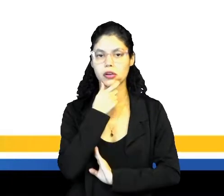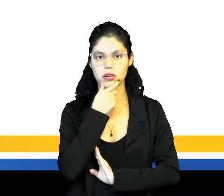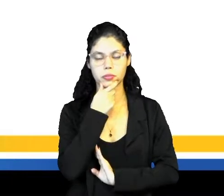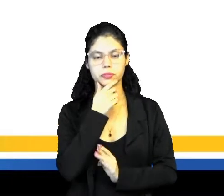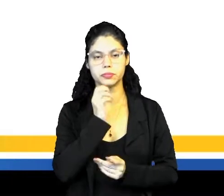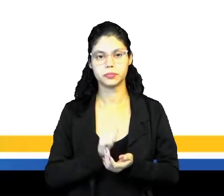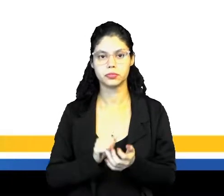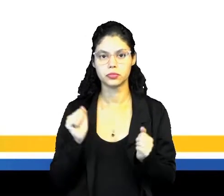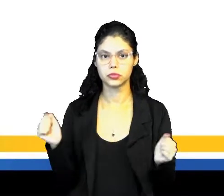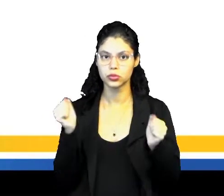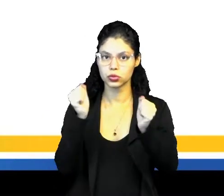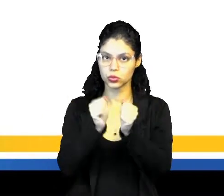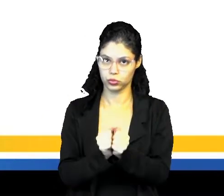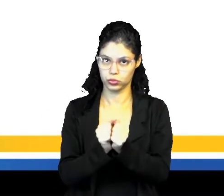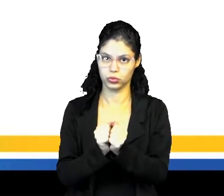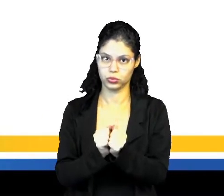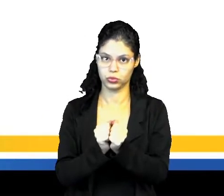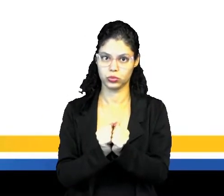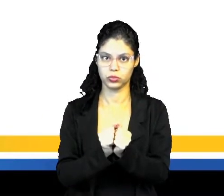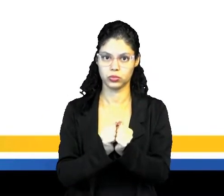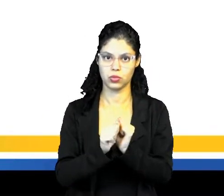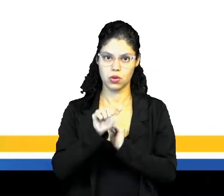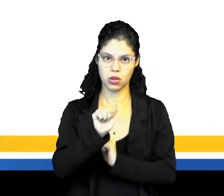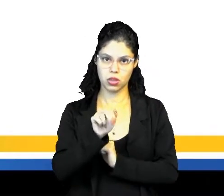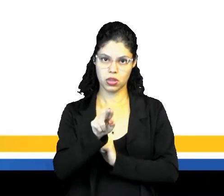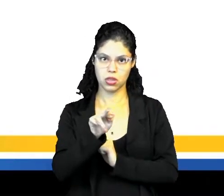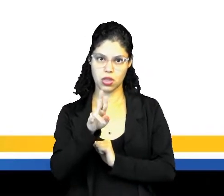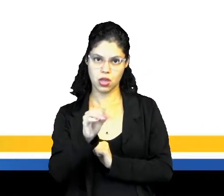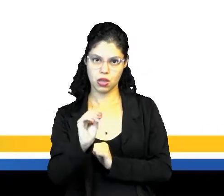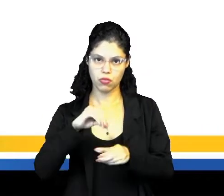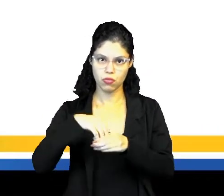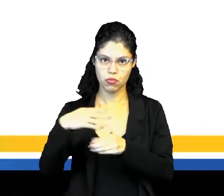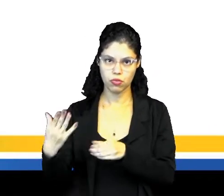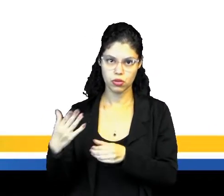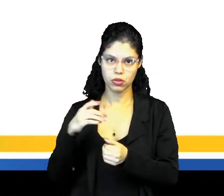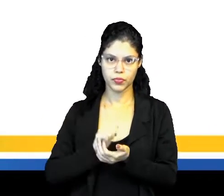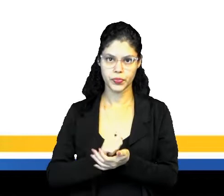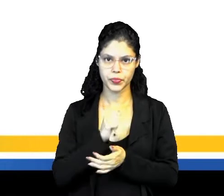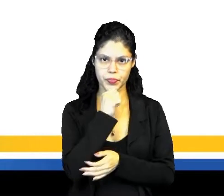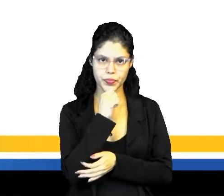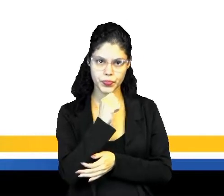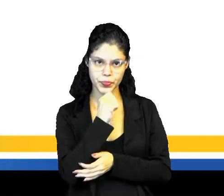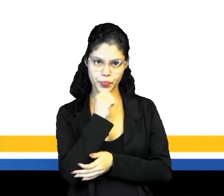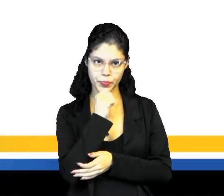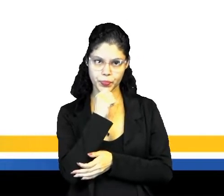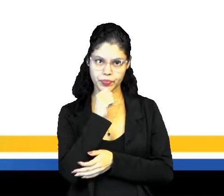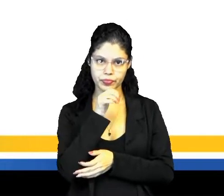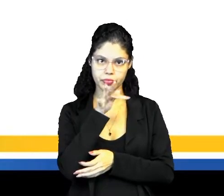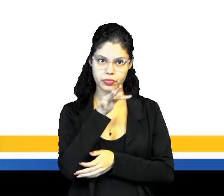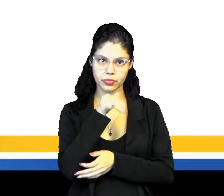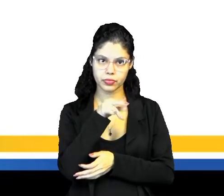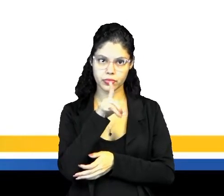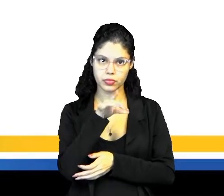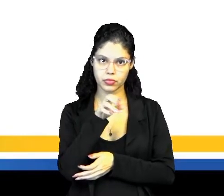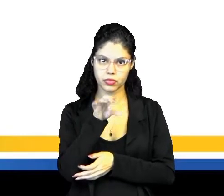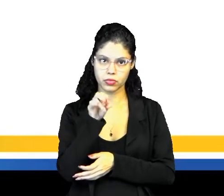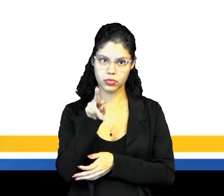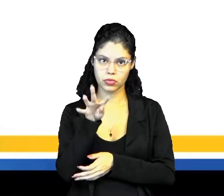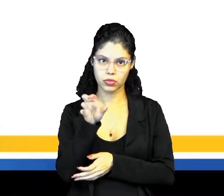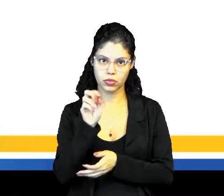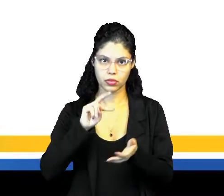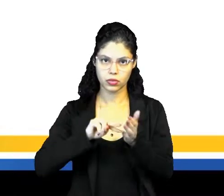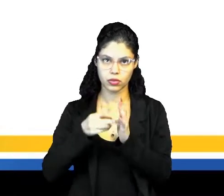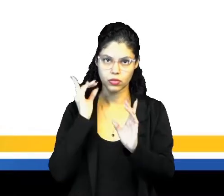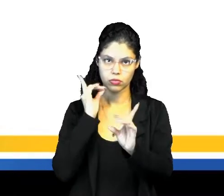inglês. Juntando a preposição out, que tem o sentido de fora, nós ficamos com find out, que